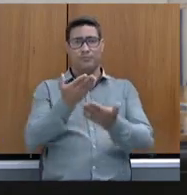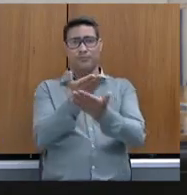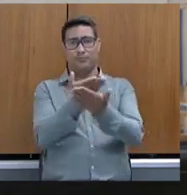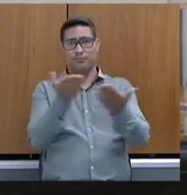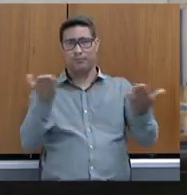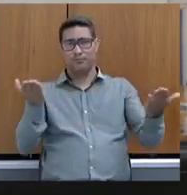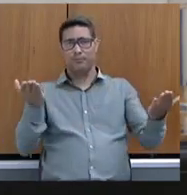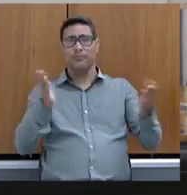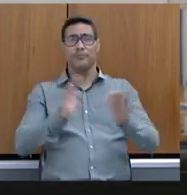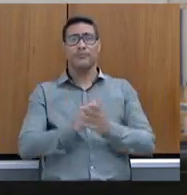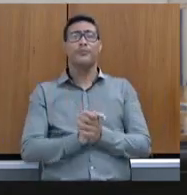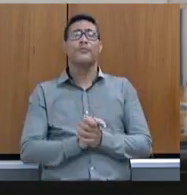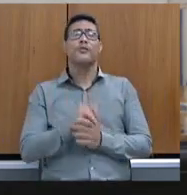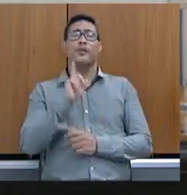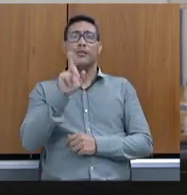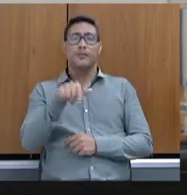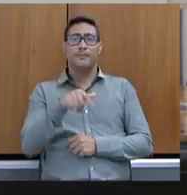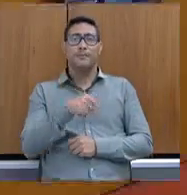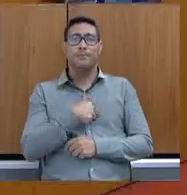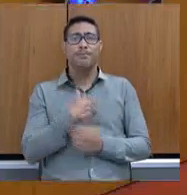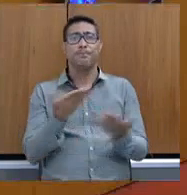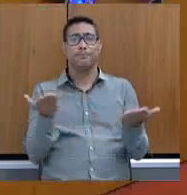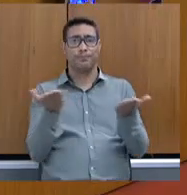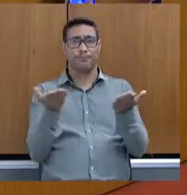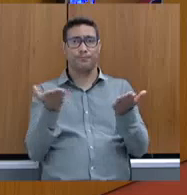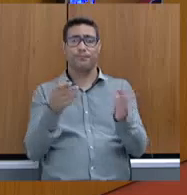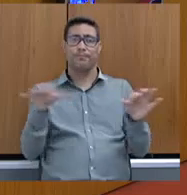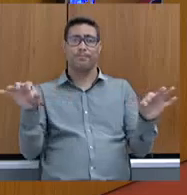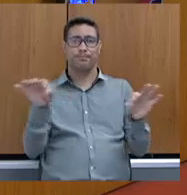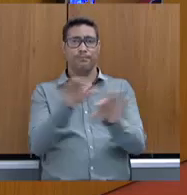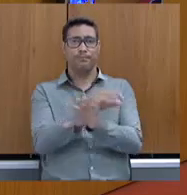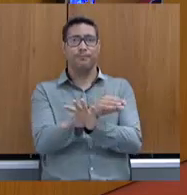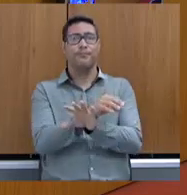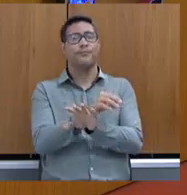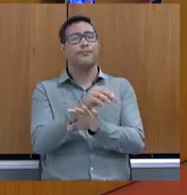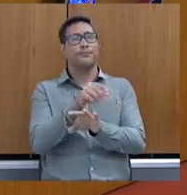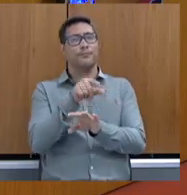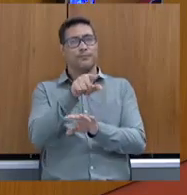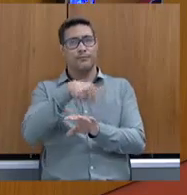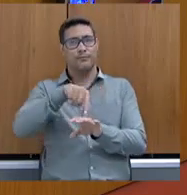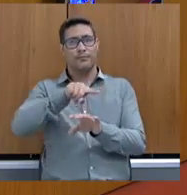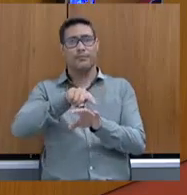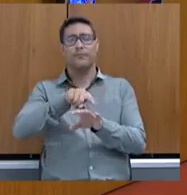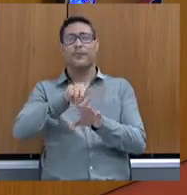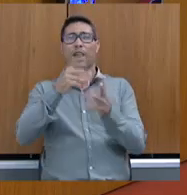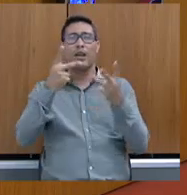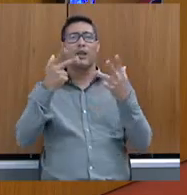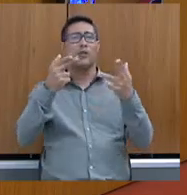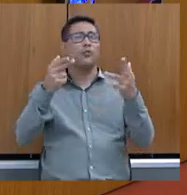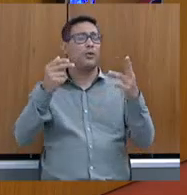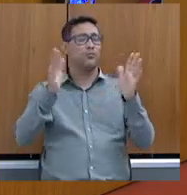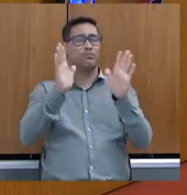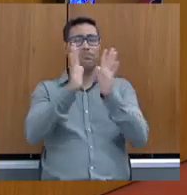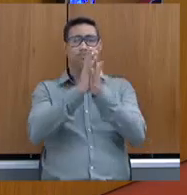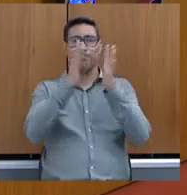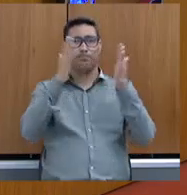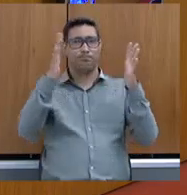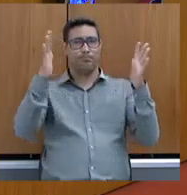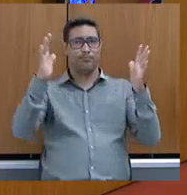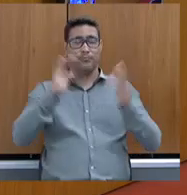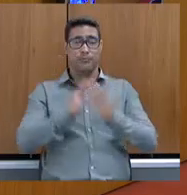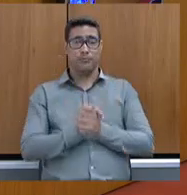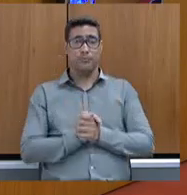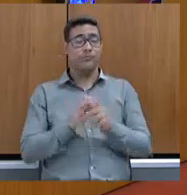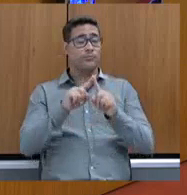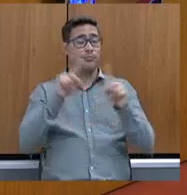Leônidas nós estamos Fechando assim com chave de ouro mais um exercício mais um mandato é claro